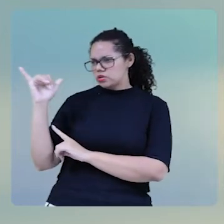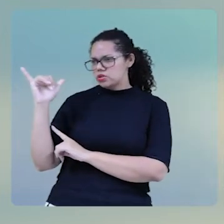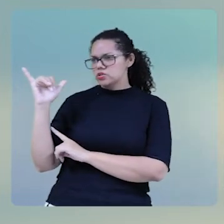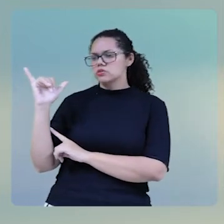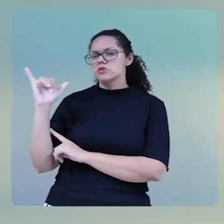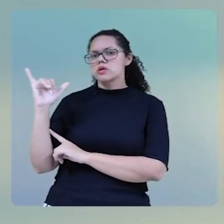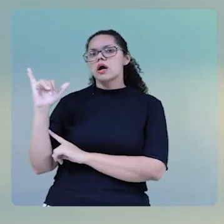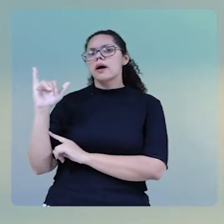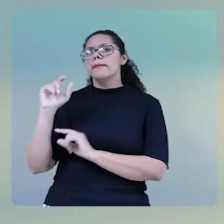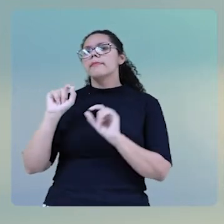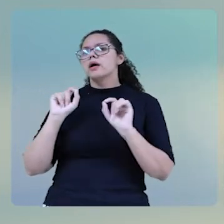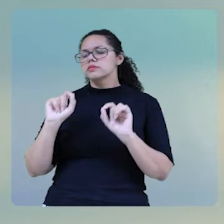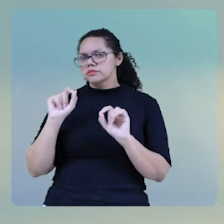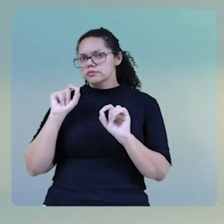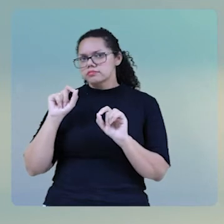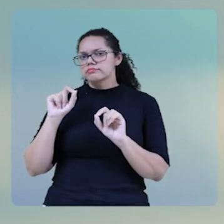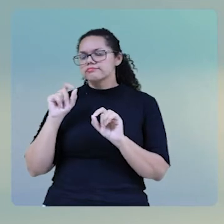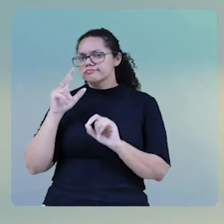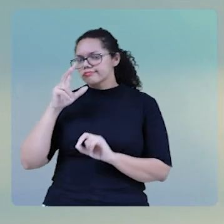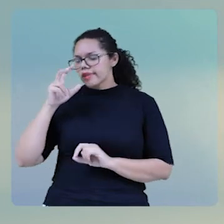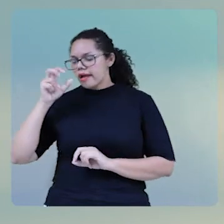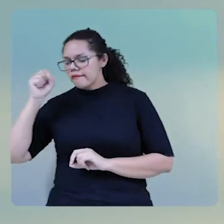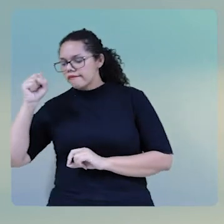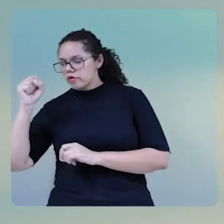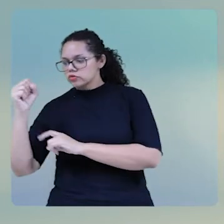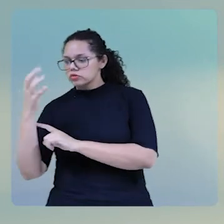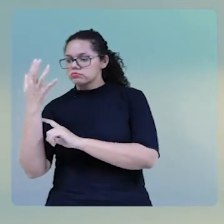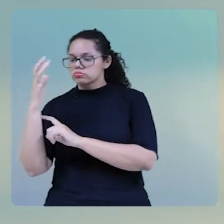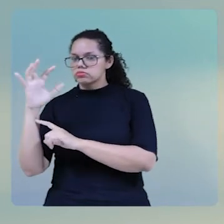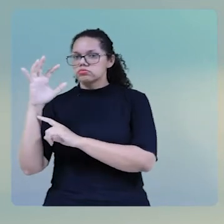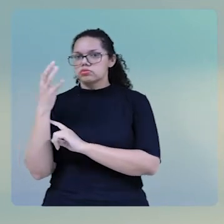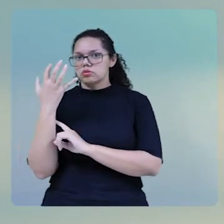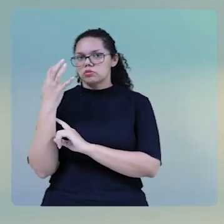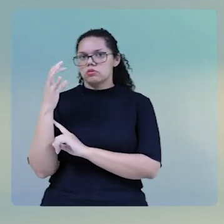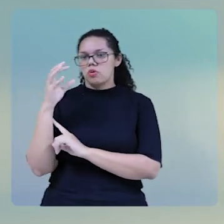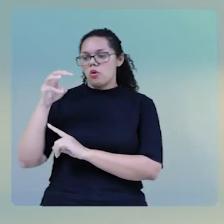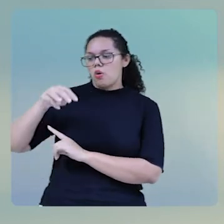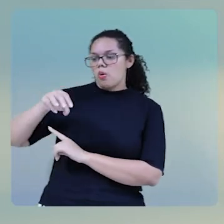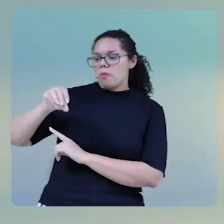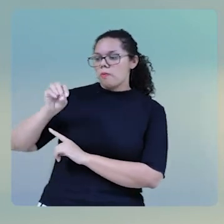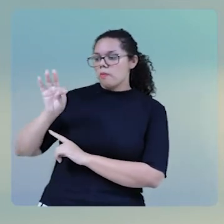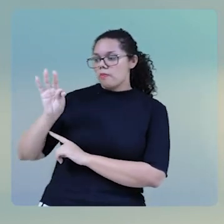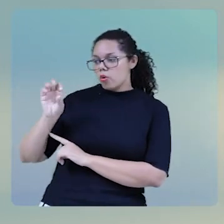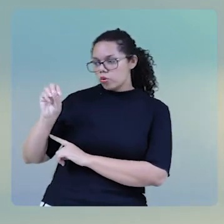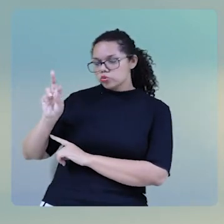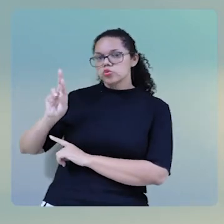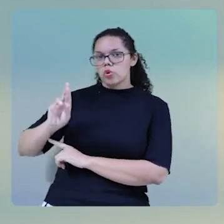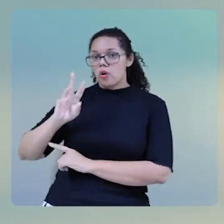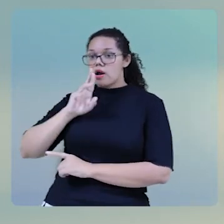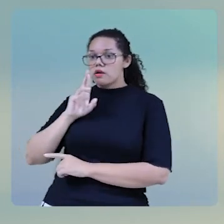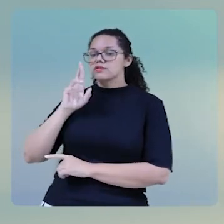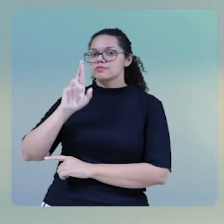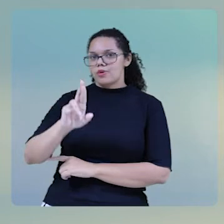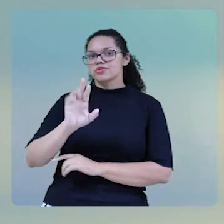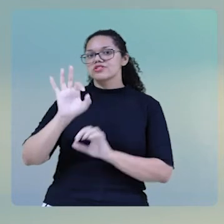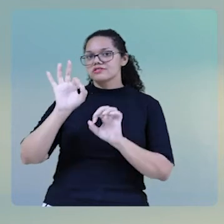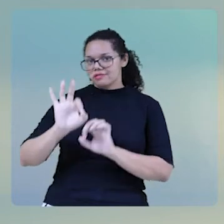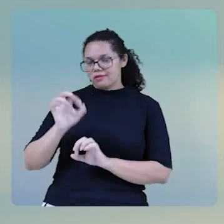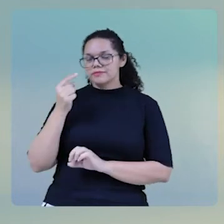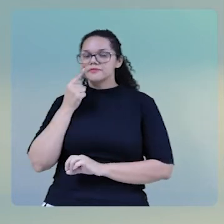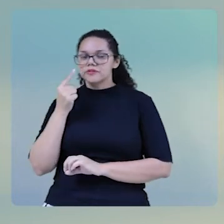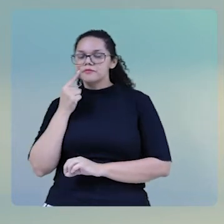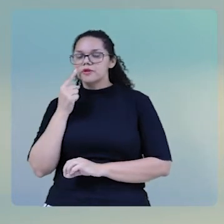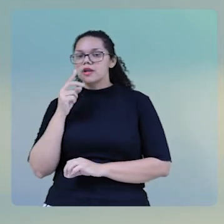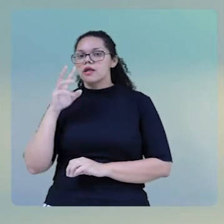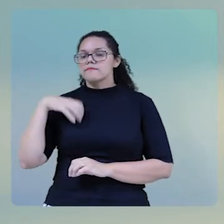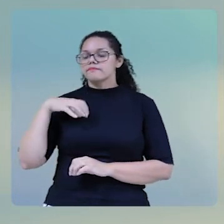passa a ser dissipada na resistência interna do motor. É o que acontece. É a resposta correta. Vamos ler o item E. A